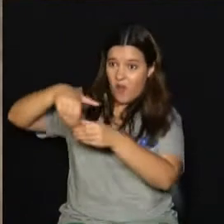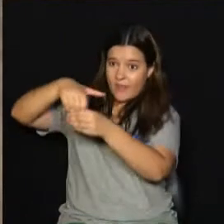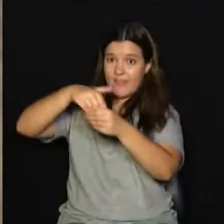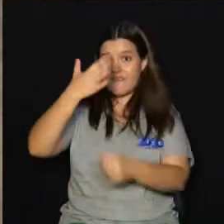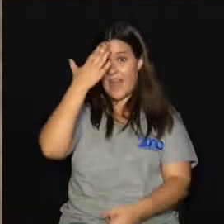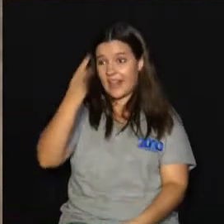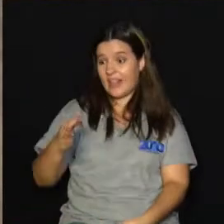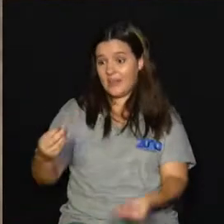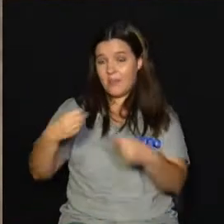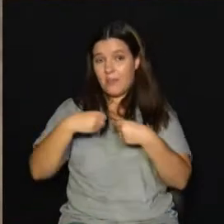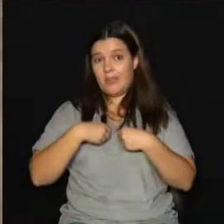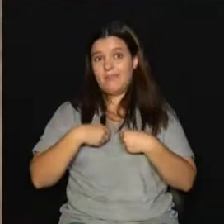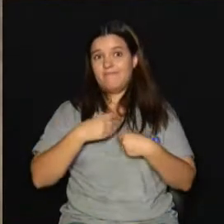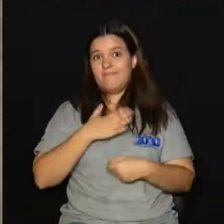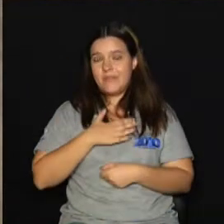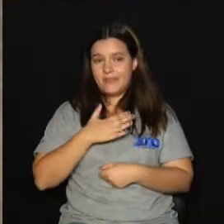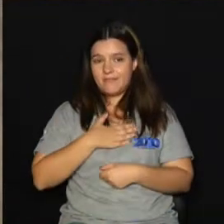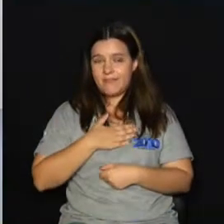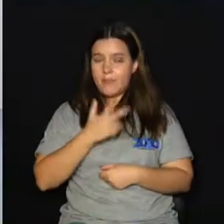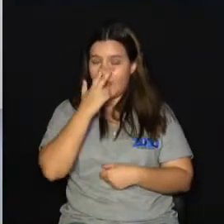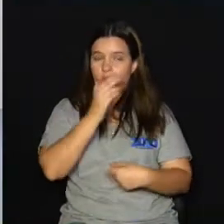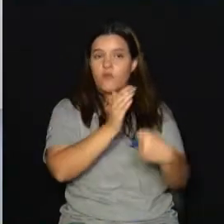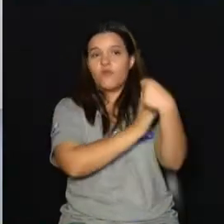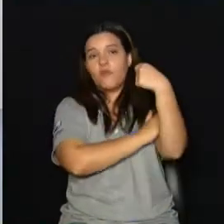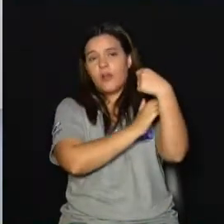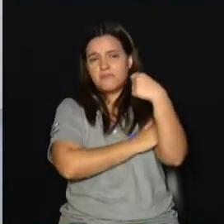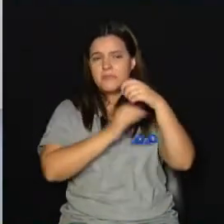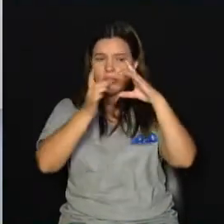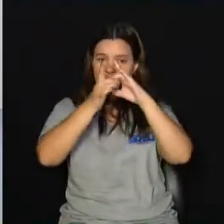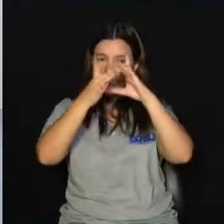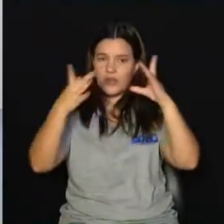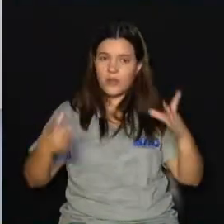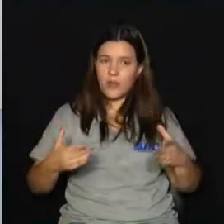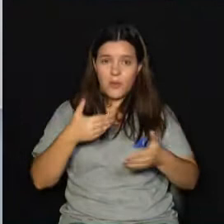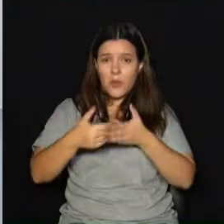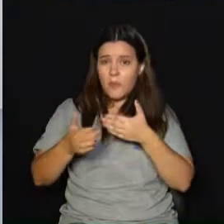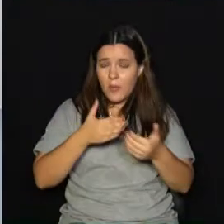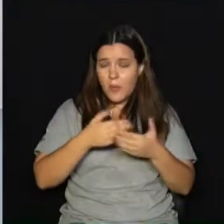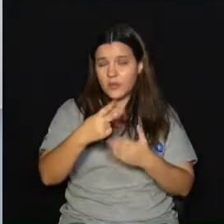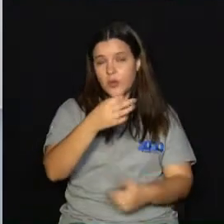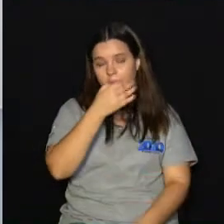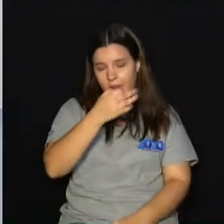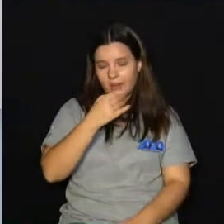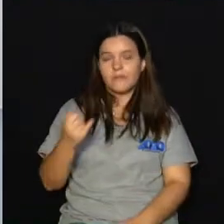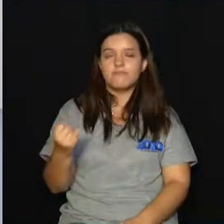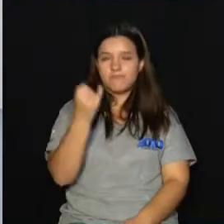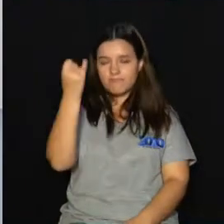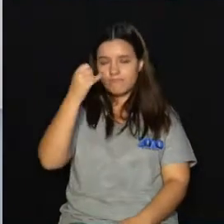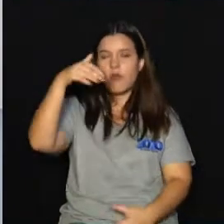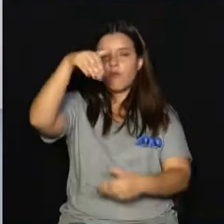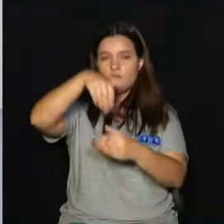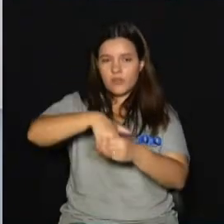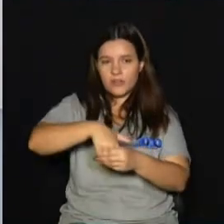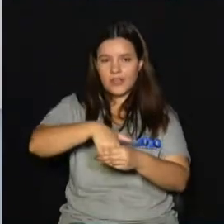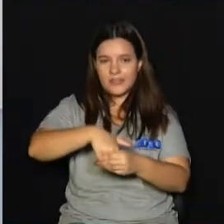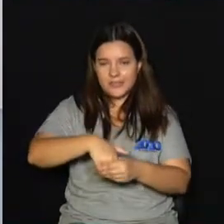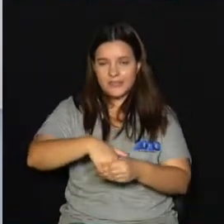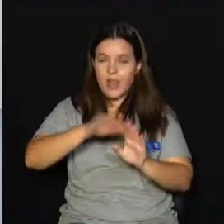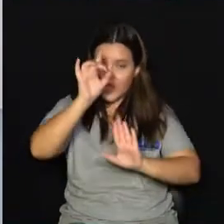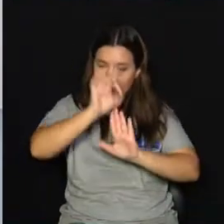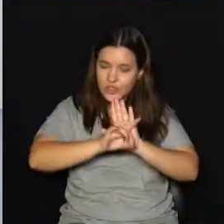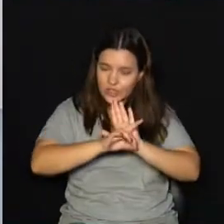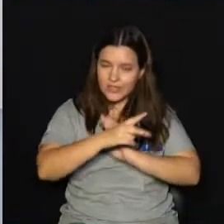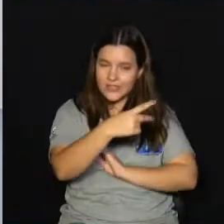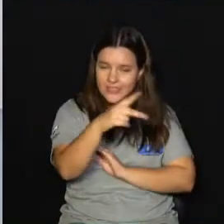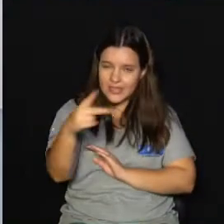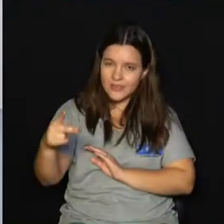do fortalecimento da democracia, independentemente do seu voto, é importante você registrar na urna e